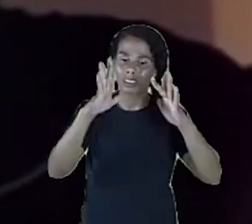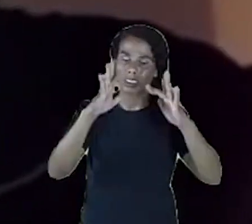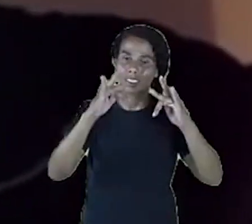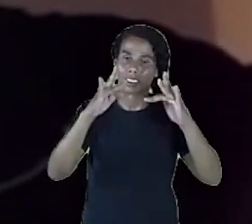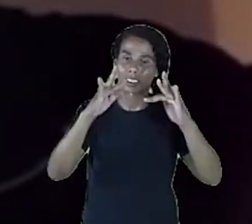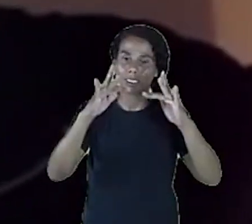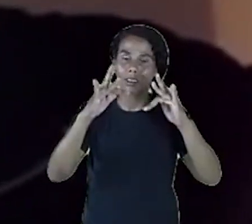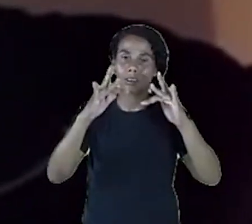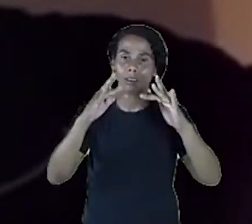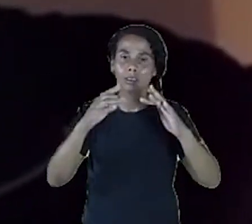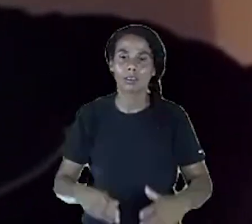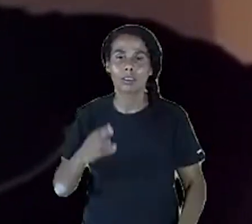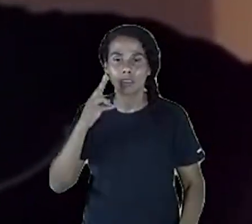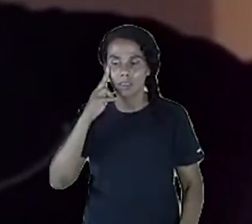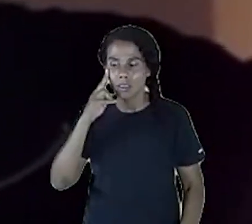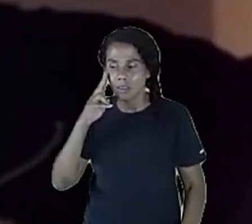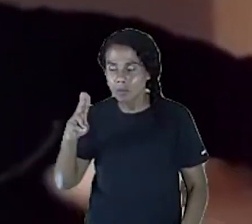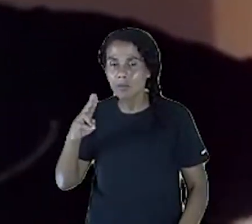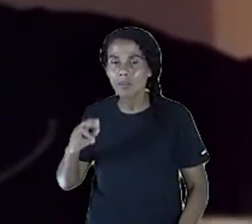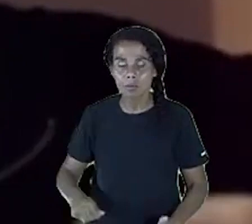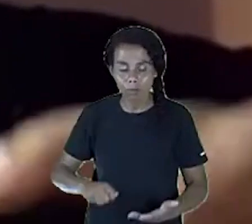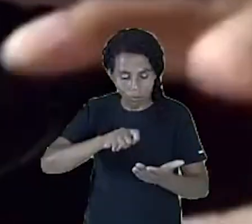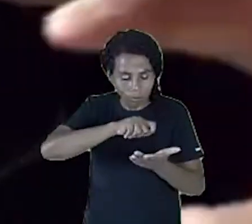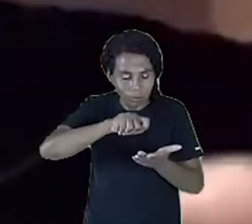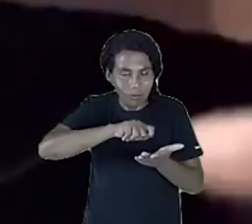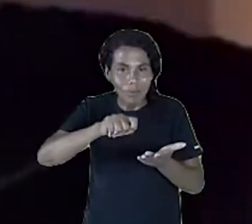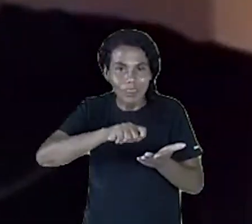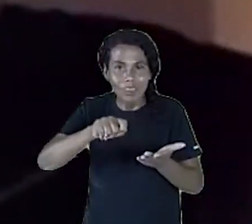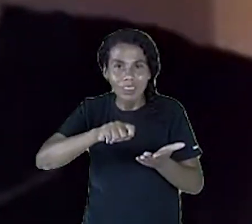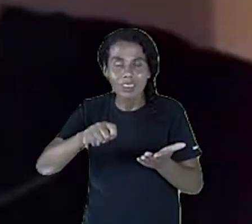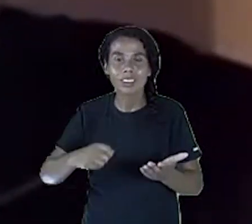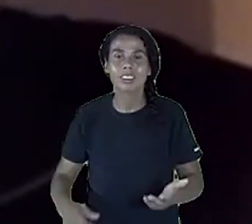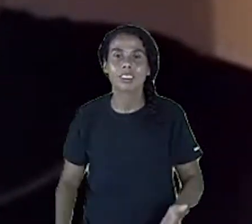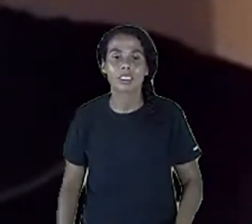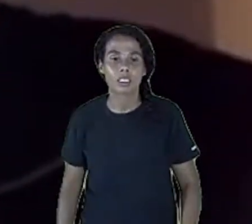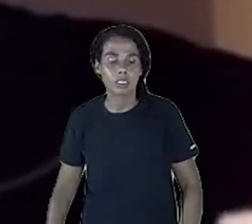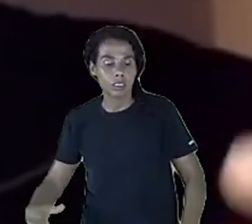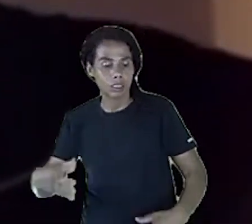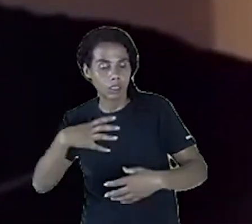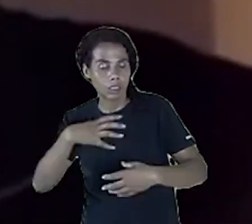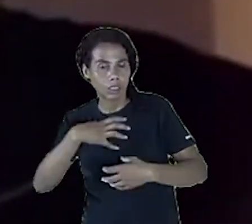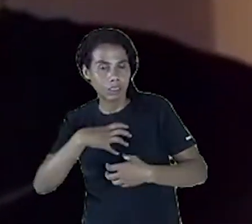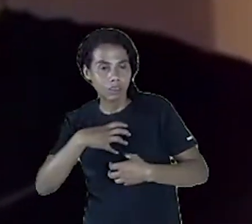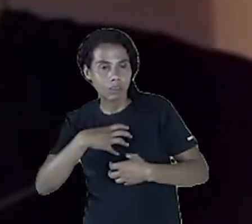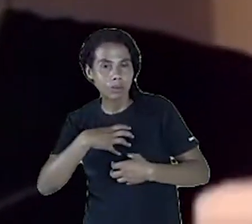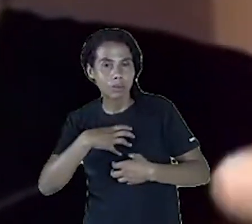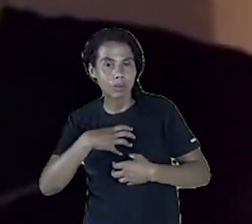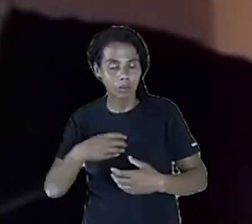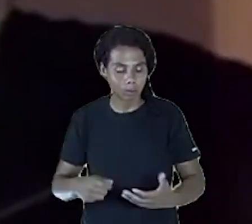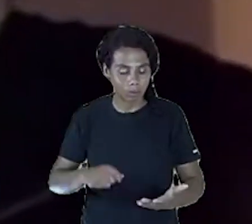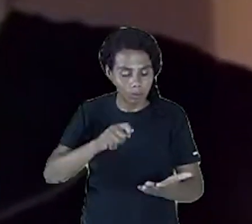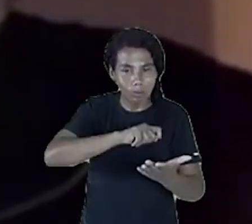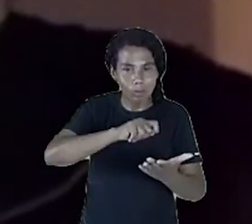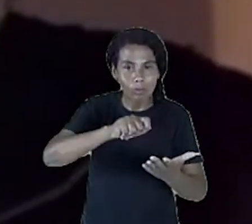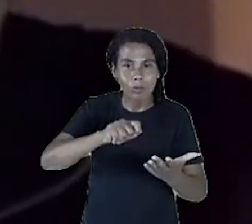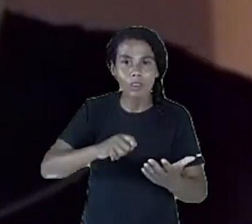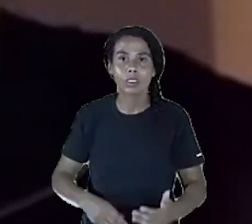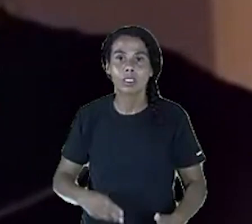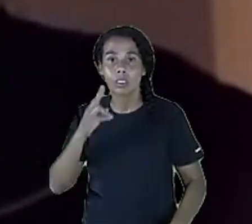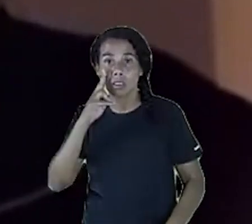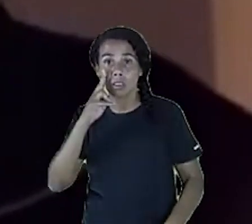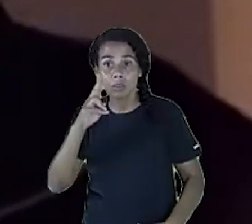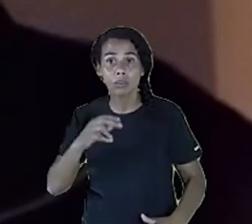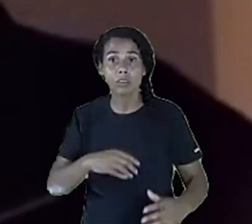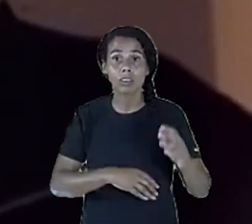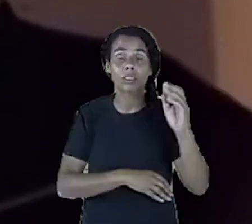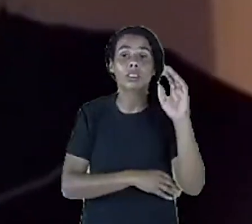mim, até o sentimento do pasmo com a própria grandeza da natureza, a noite de